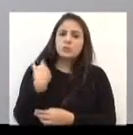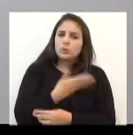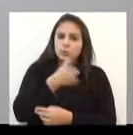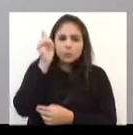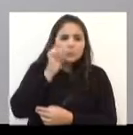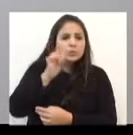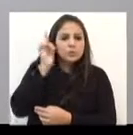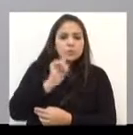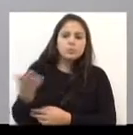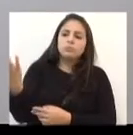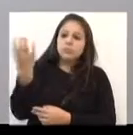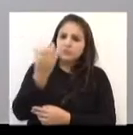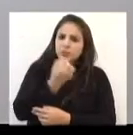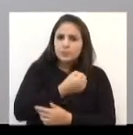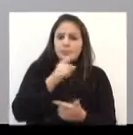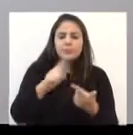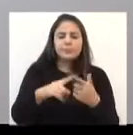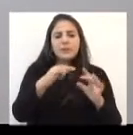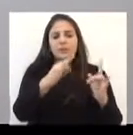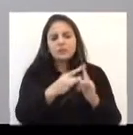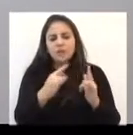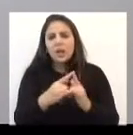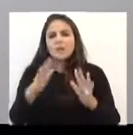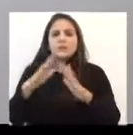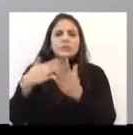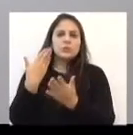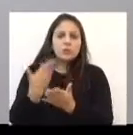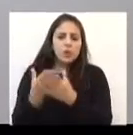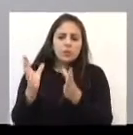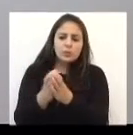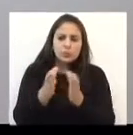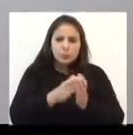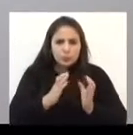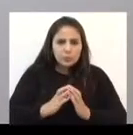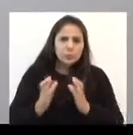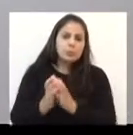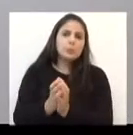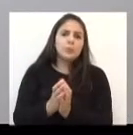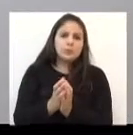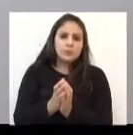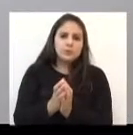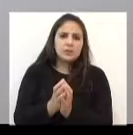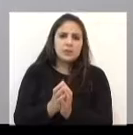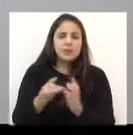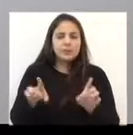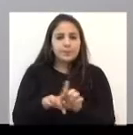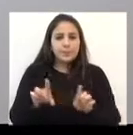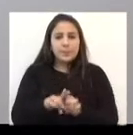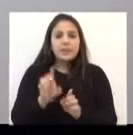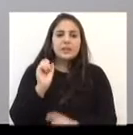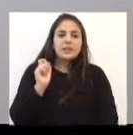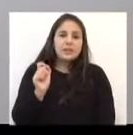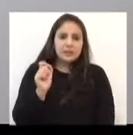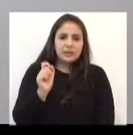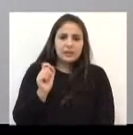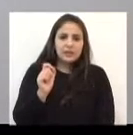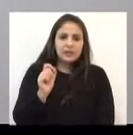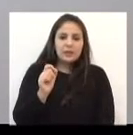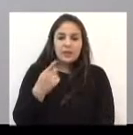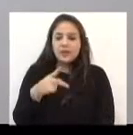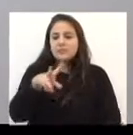receber entidades, escolas, grupos, poderes públicos, né, na medida em que esses temas